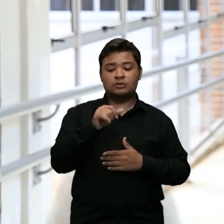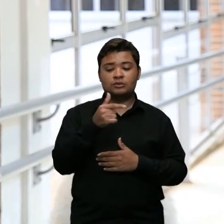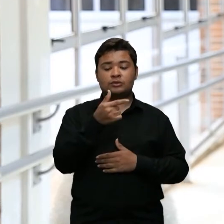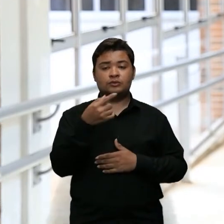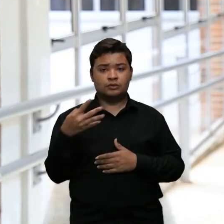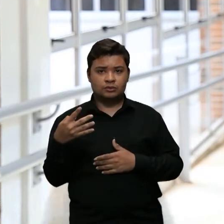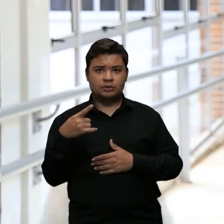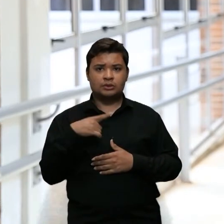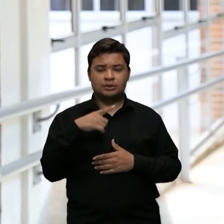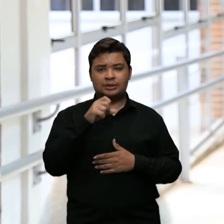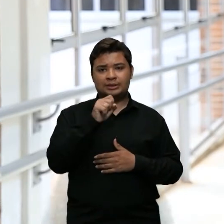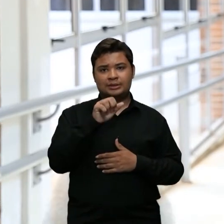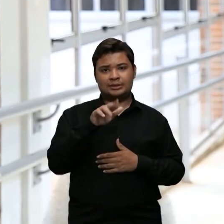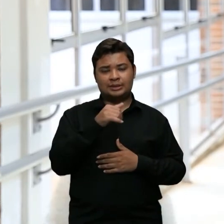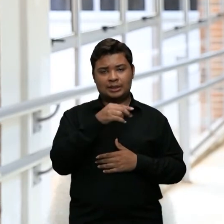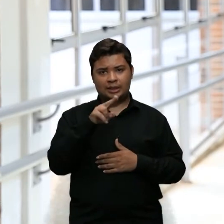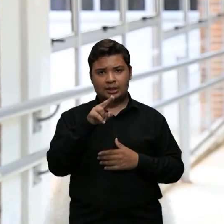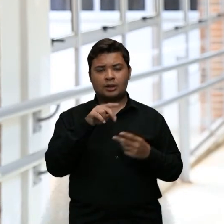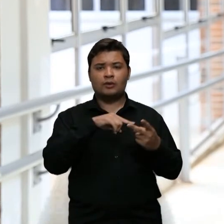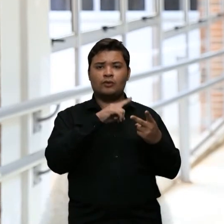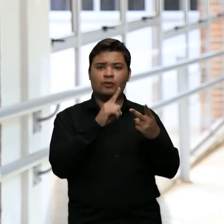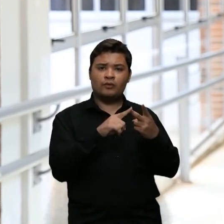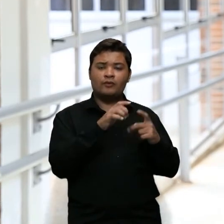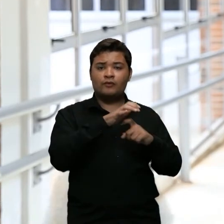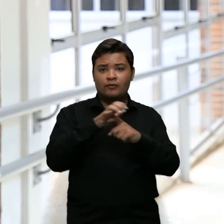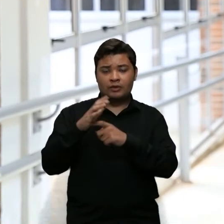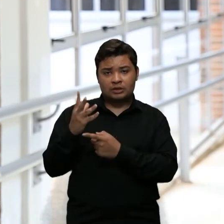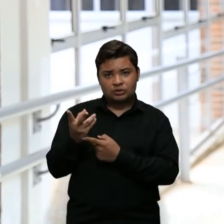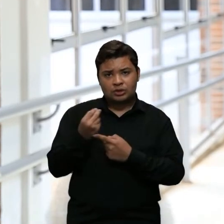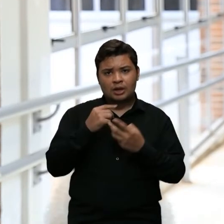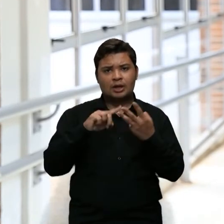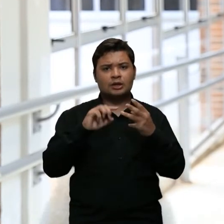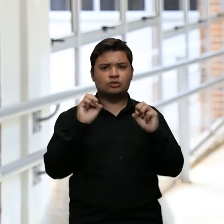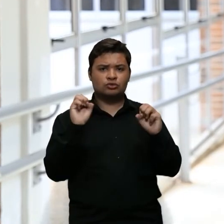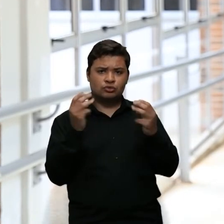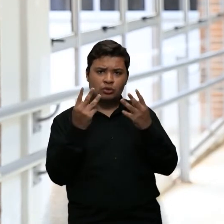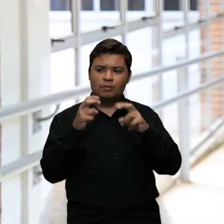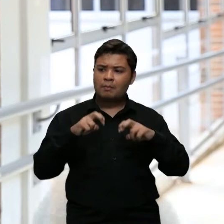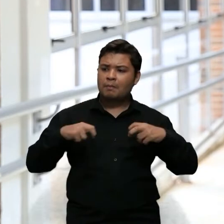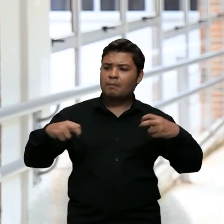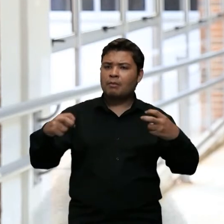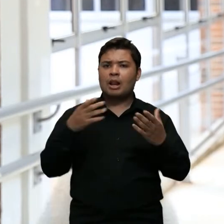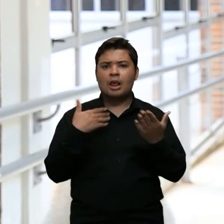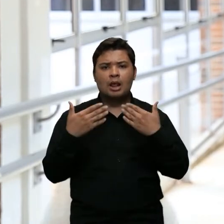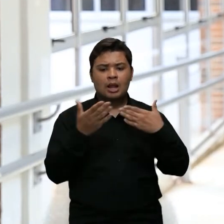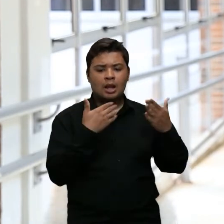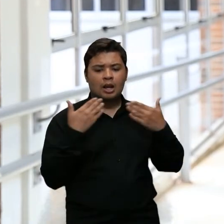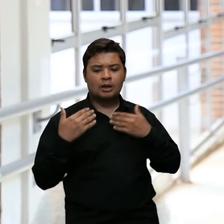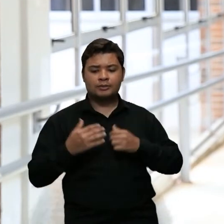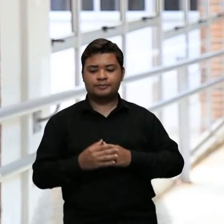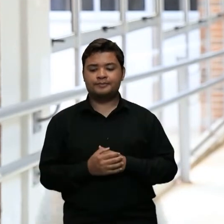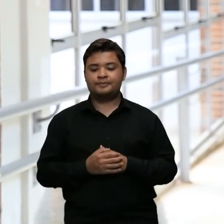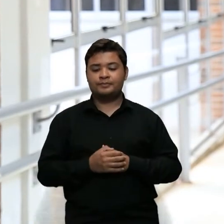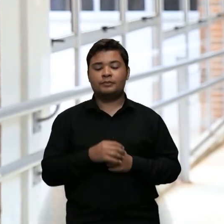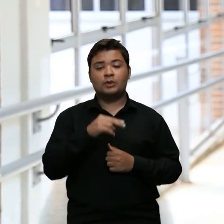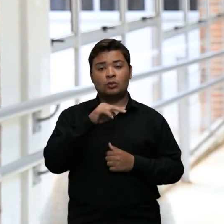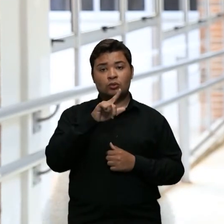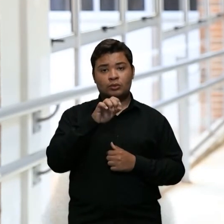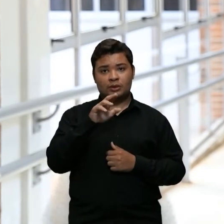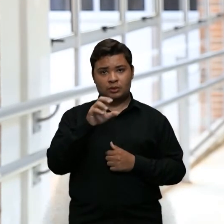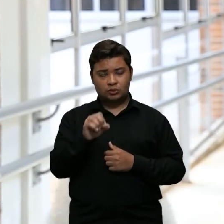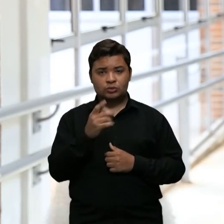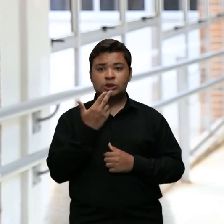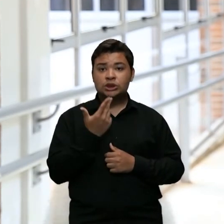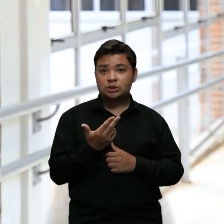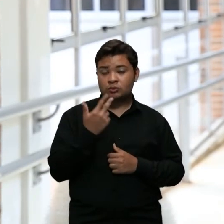sarau, feiras de artes, shows e roda de conversa. E o Núcleo de Línguas da UFG está